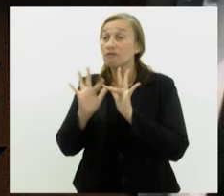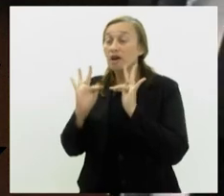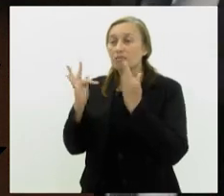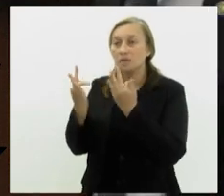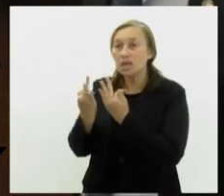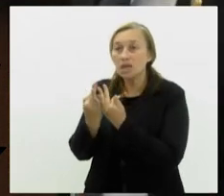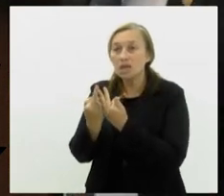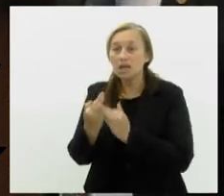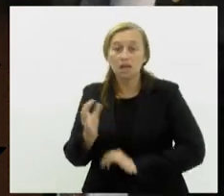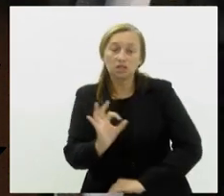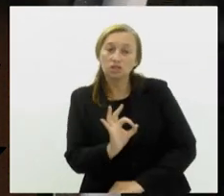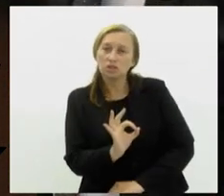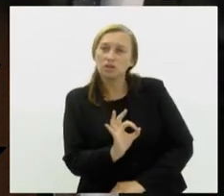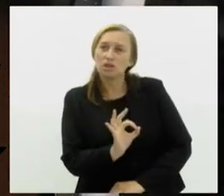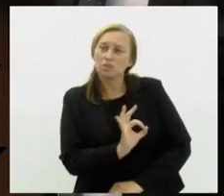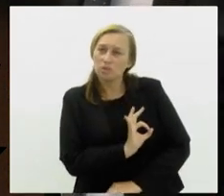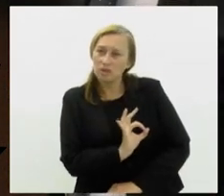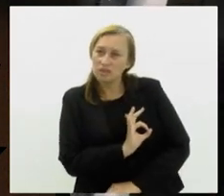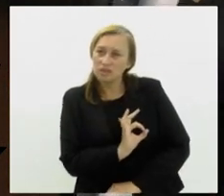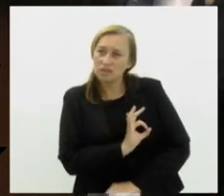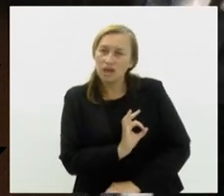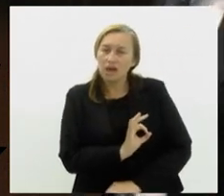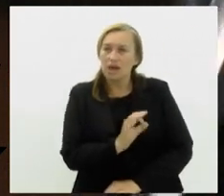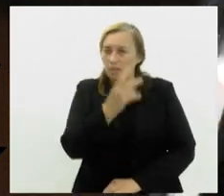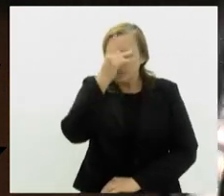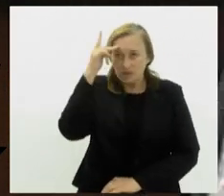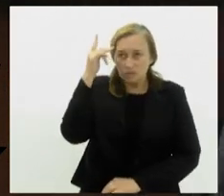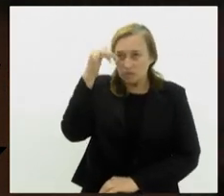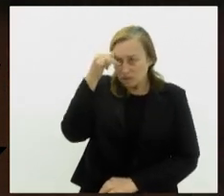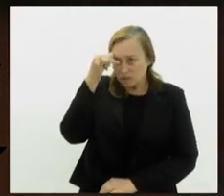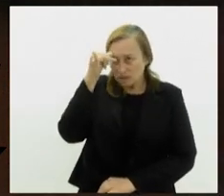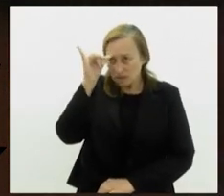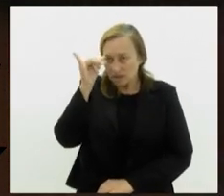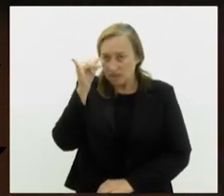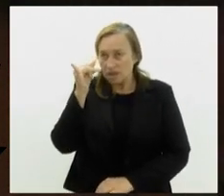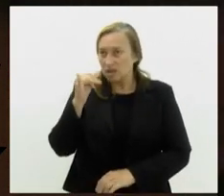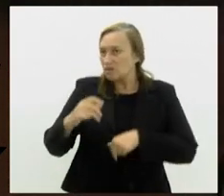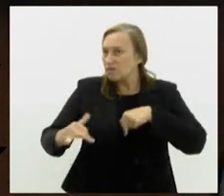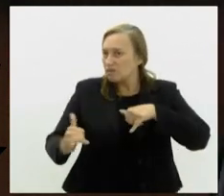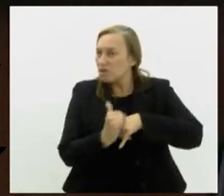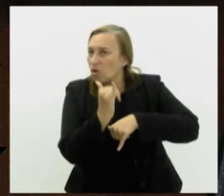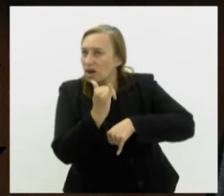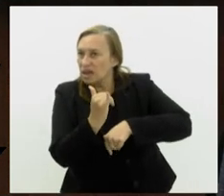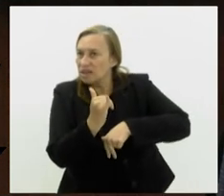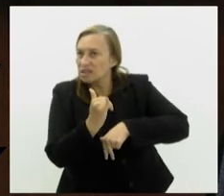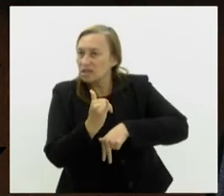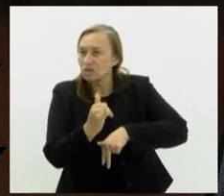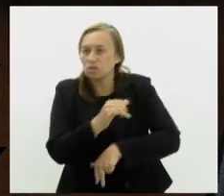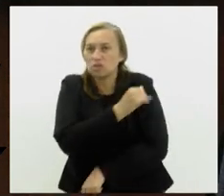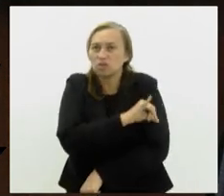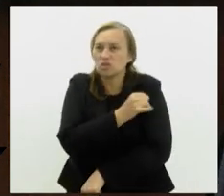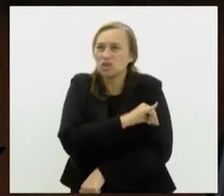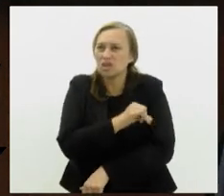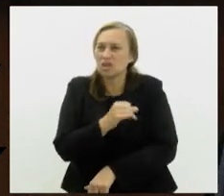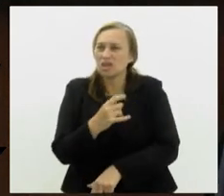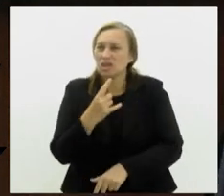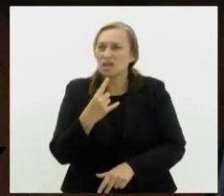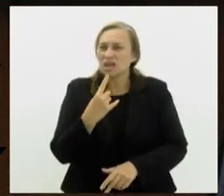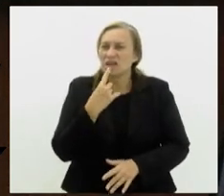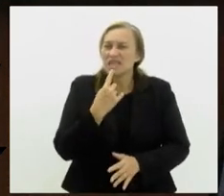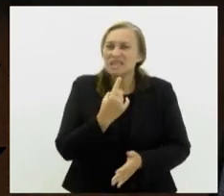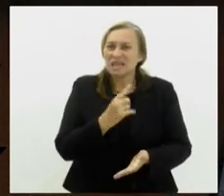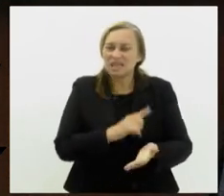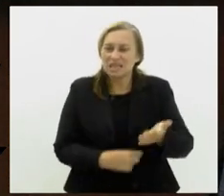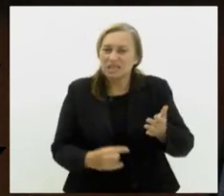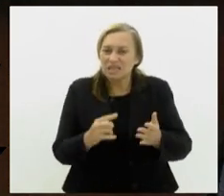o sangue de pessoas vítimas da violência no Rio de Janeiro mancha as mãos de membros desse